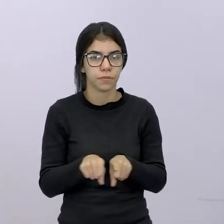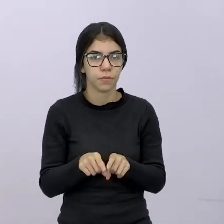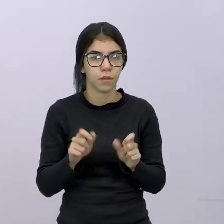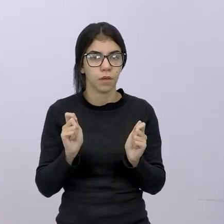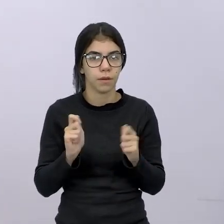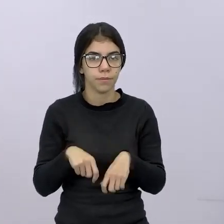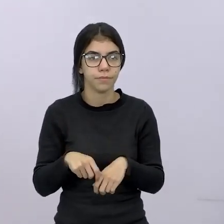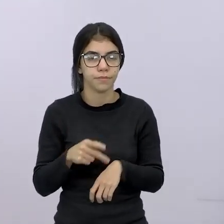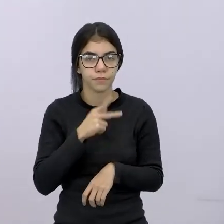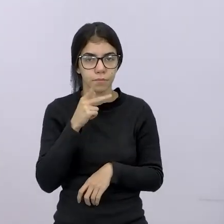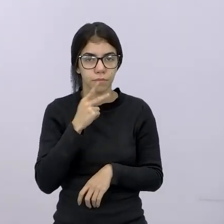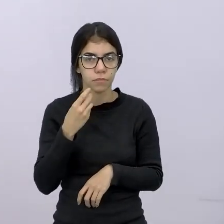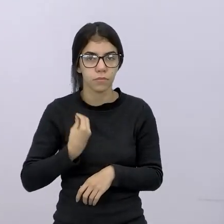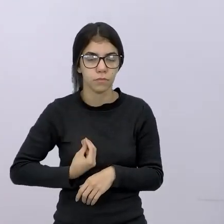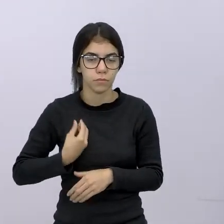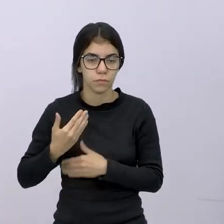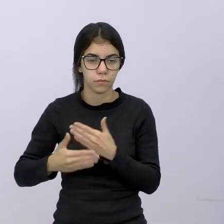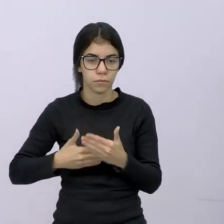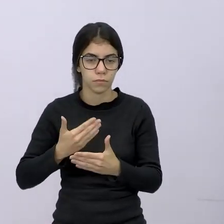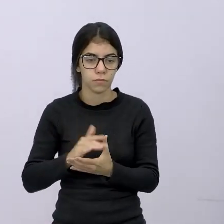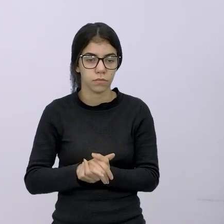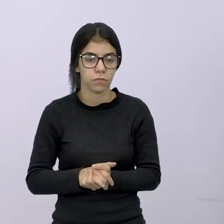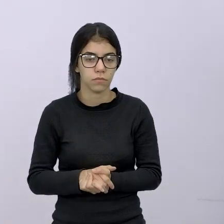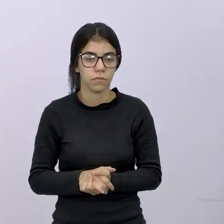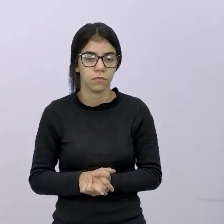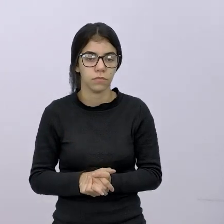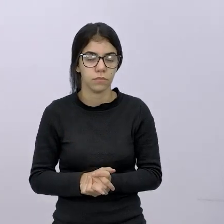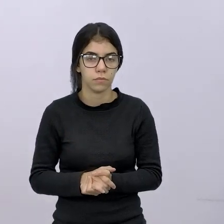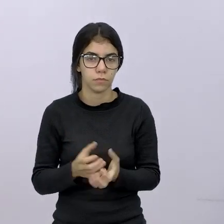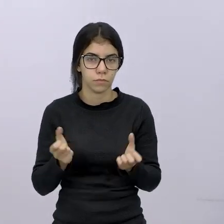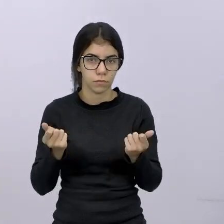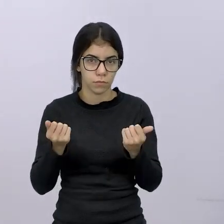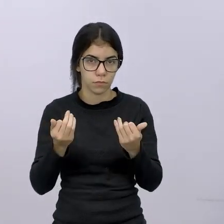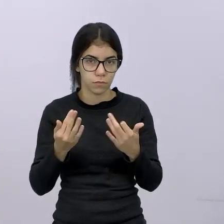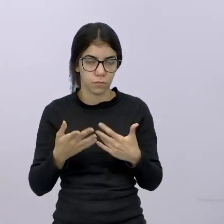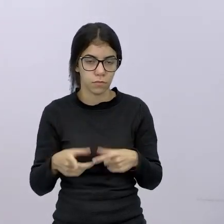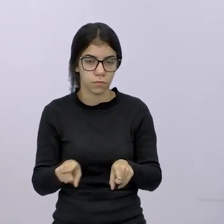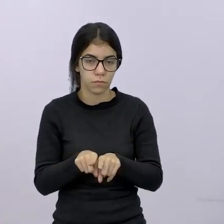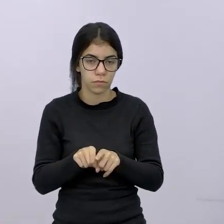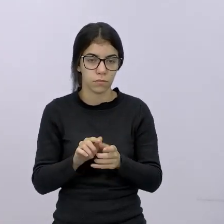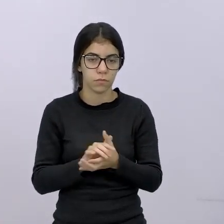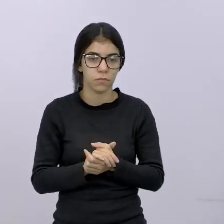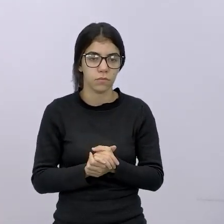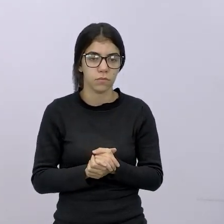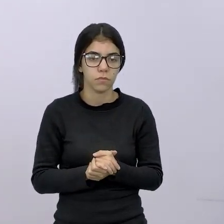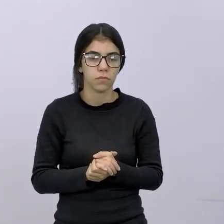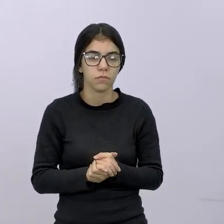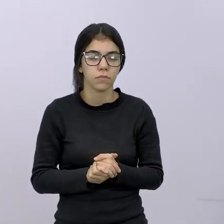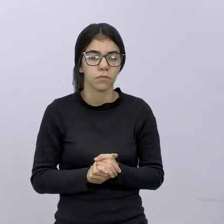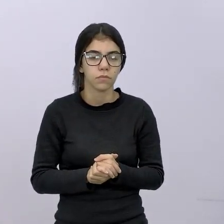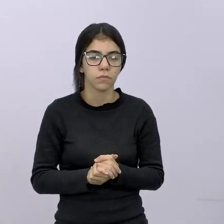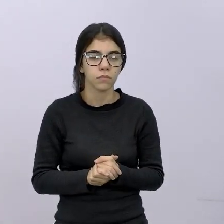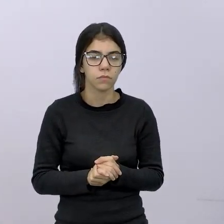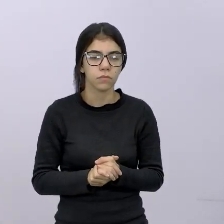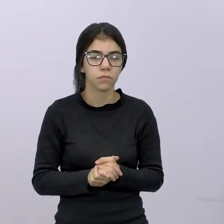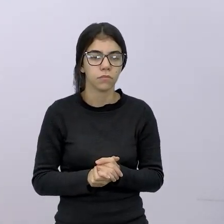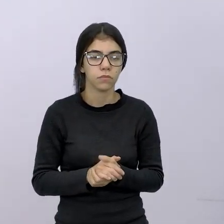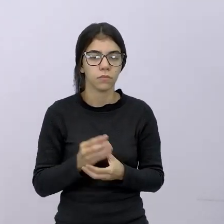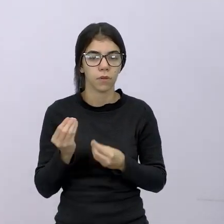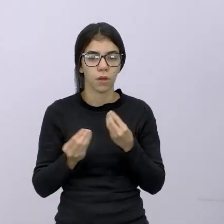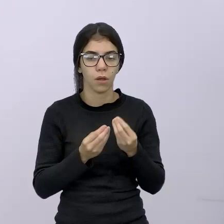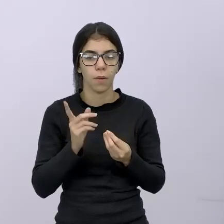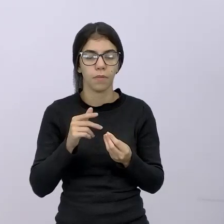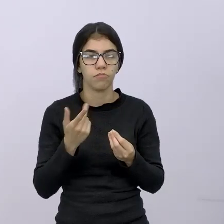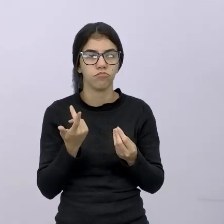a sua essência. E você pode também dizer, justamente conhecendo essa origem, o que essa coisa vai